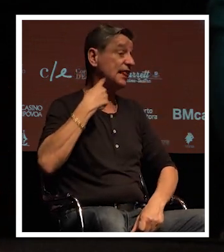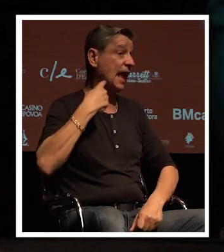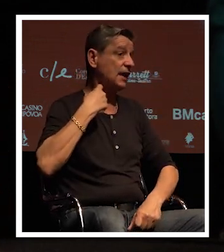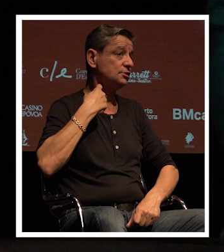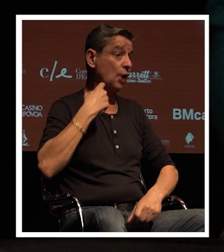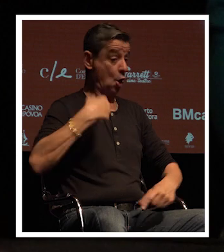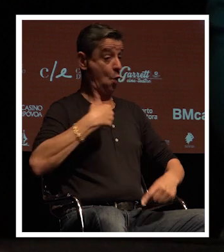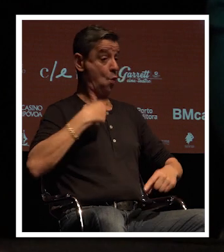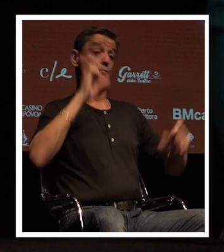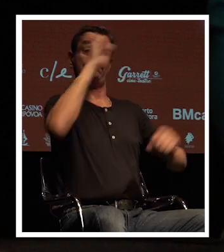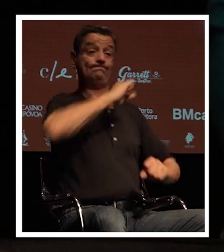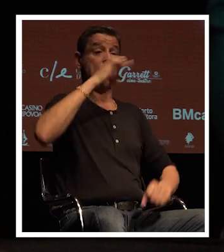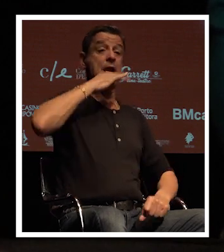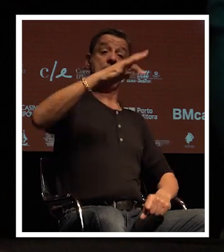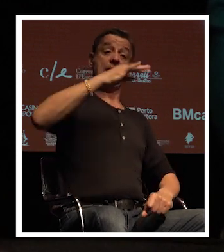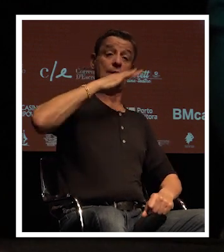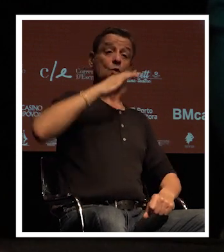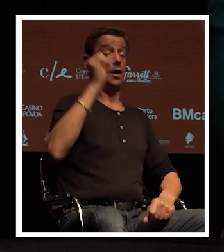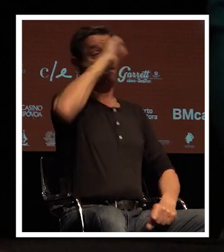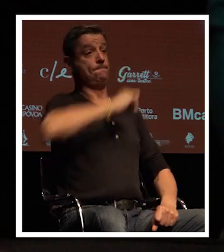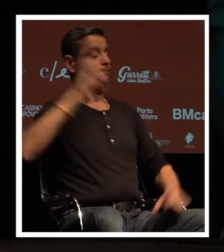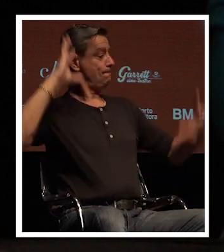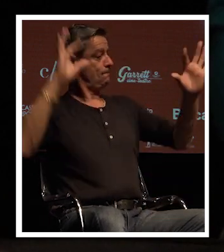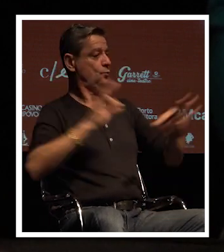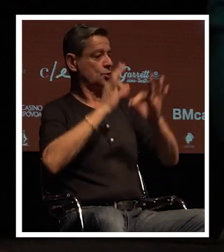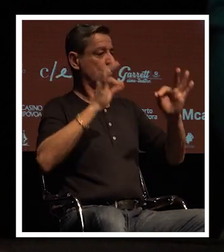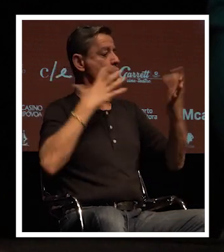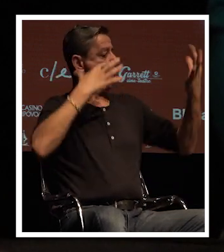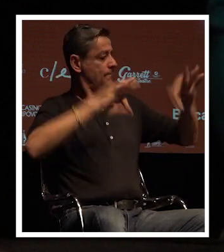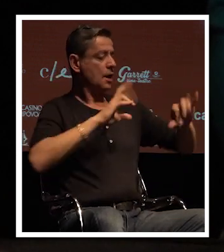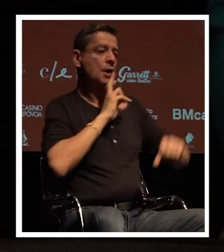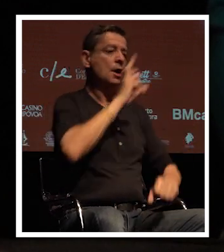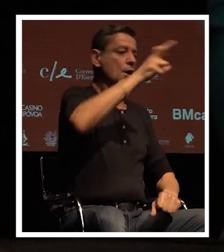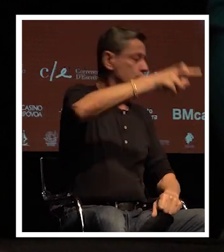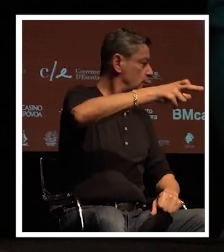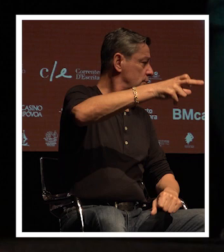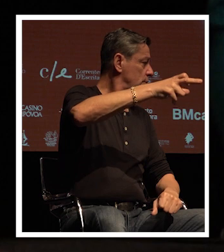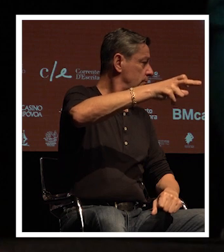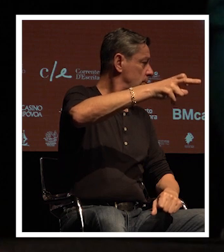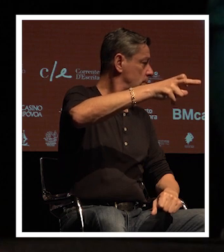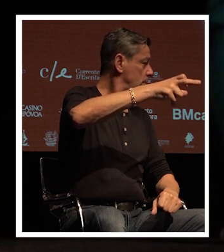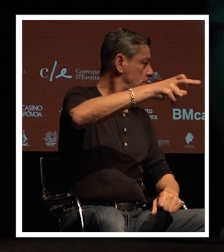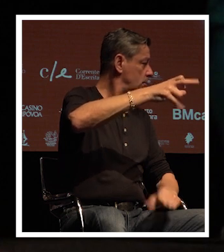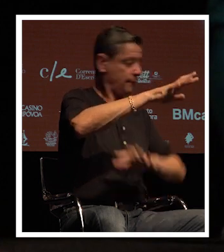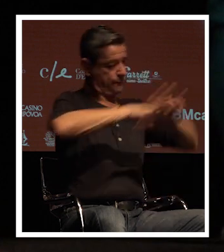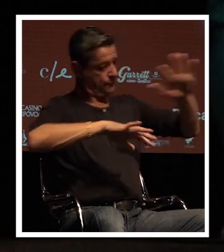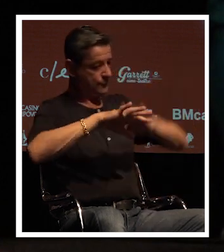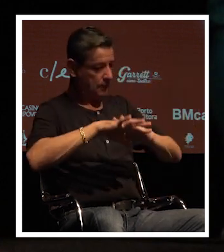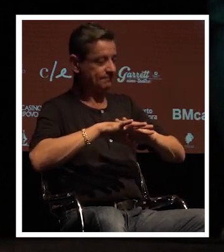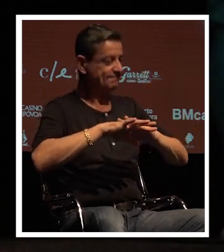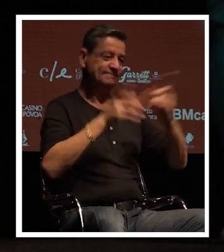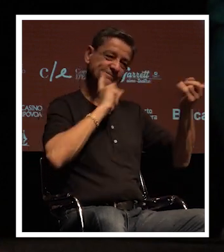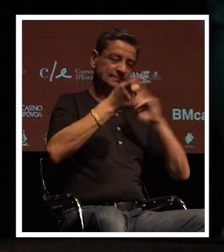enquanto músico tenho naturalmente que que dizer e já agora responder aqui muito rapidamente à mar pedre que sei fez fez essa